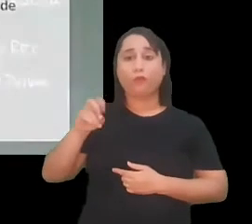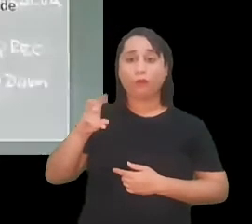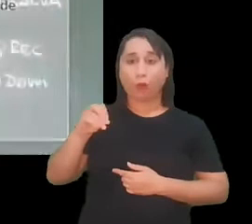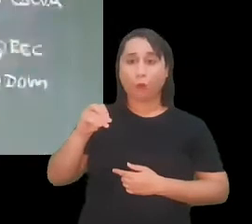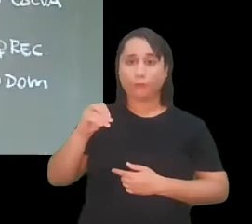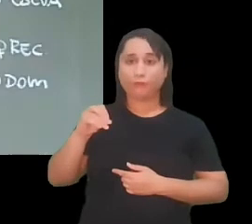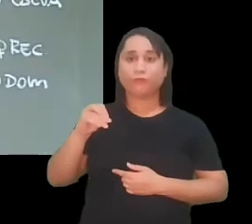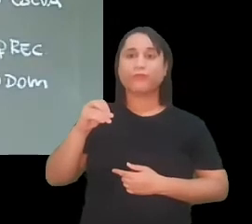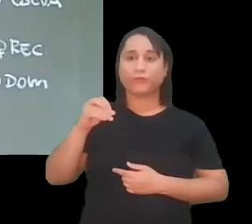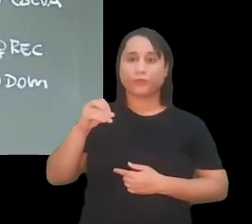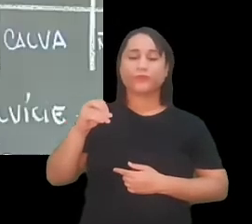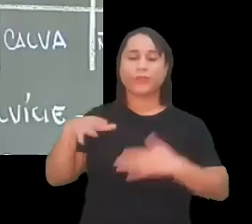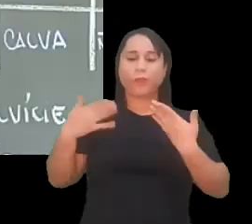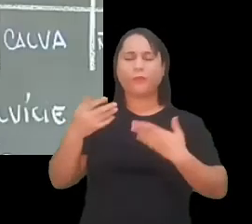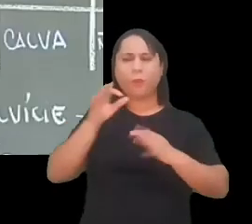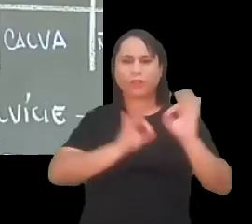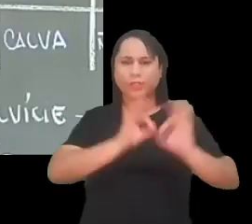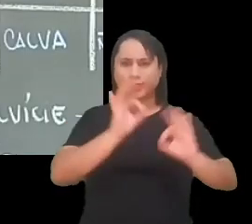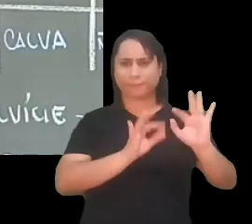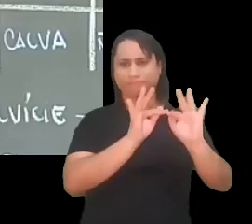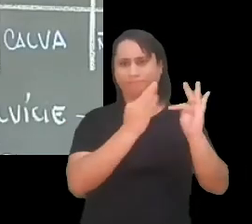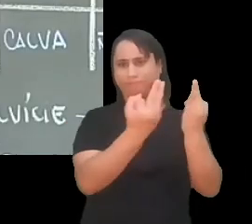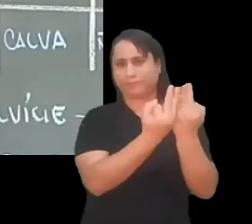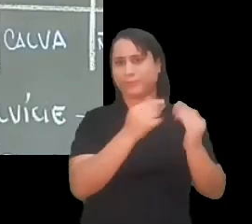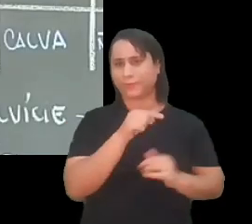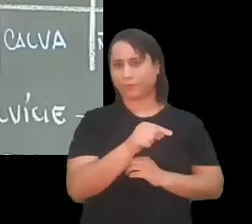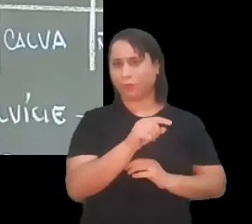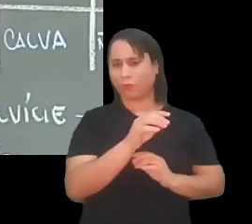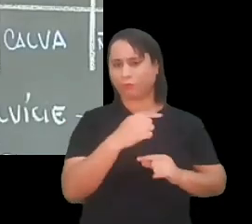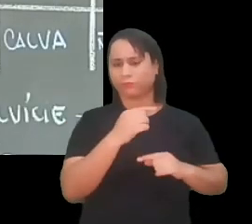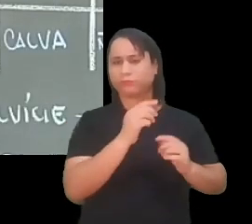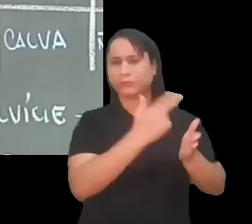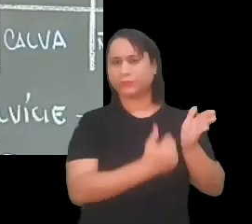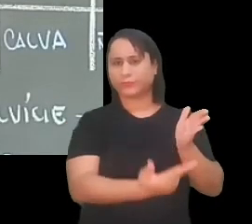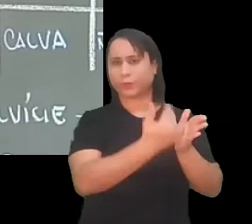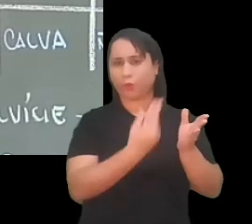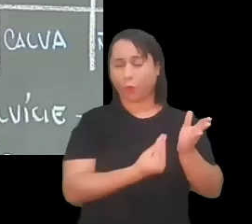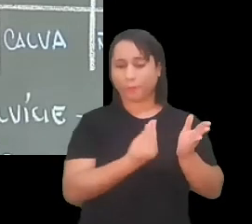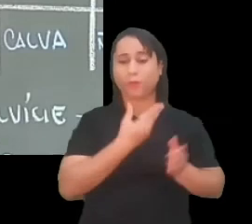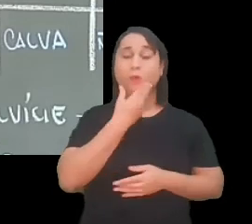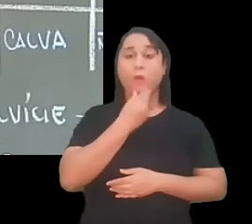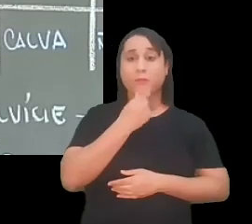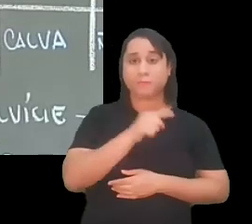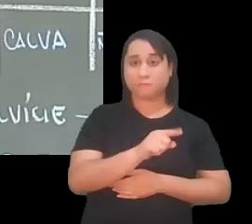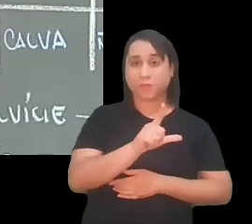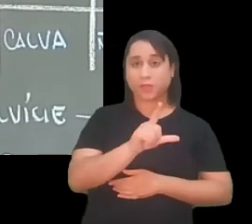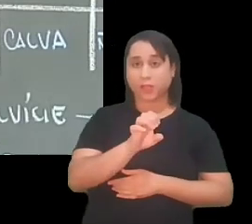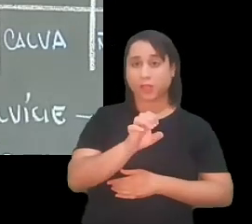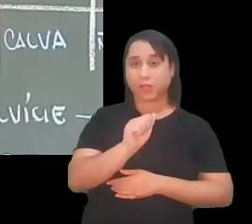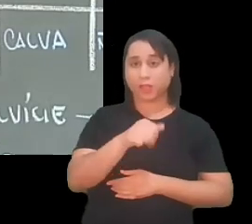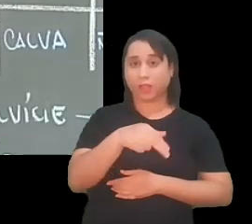Leandro. Tá aqui o Leandro, tá, gente? Beleza. Aí o Leandro tem um papai e